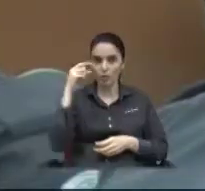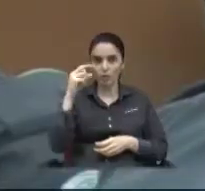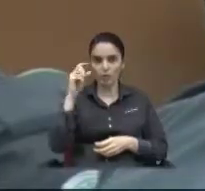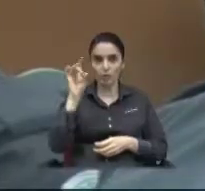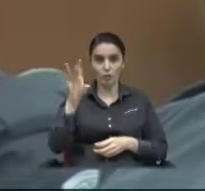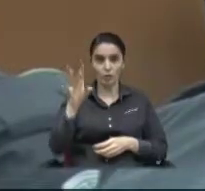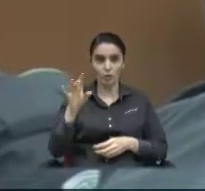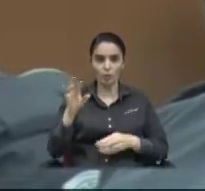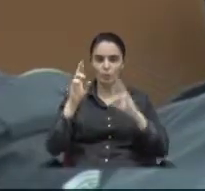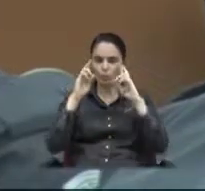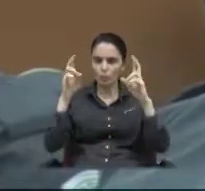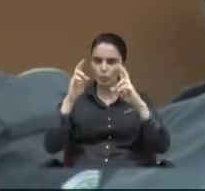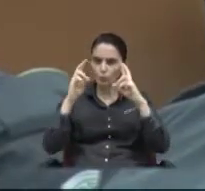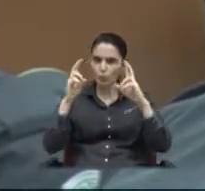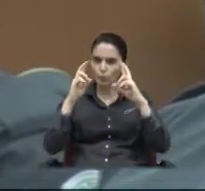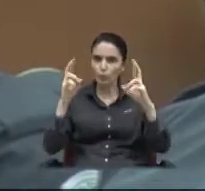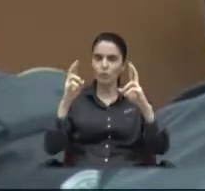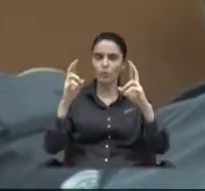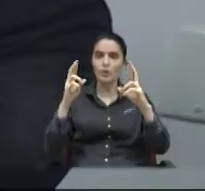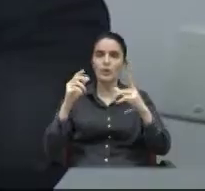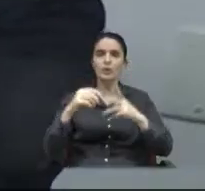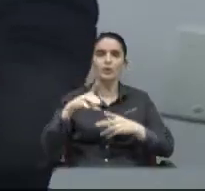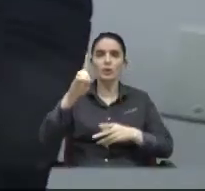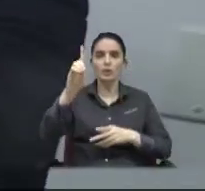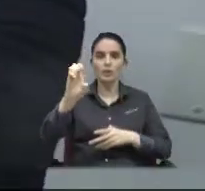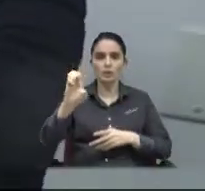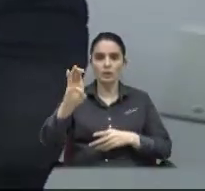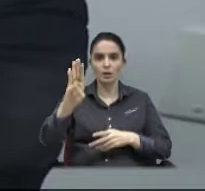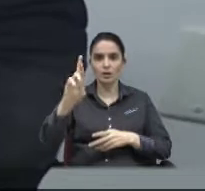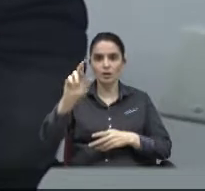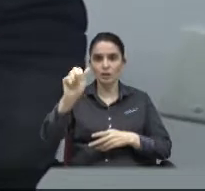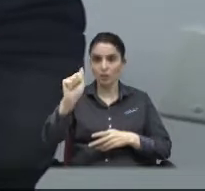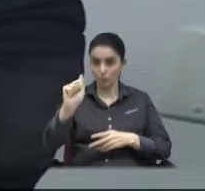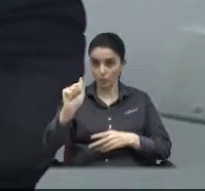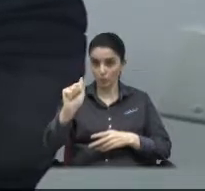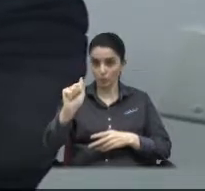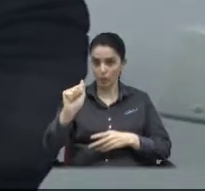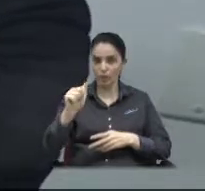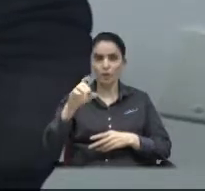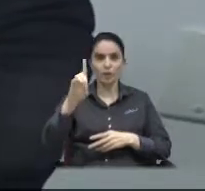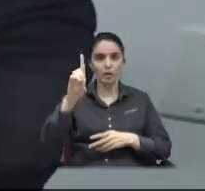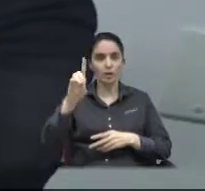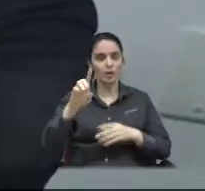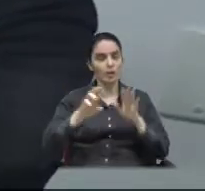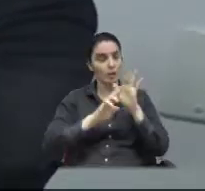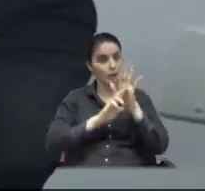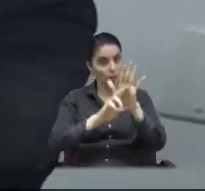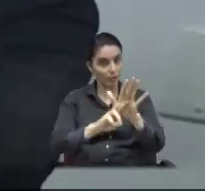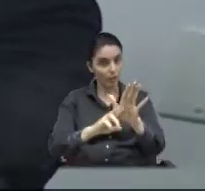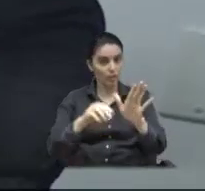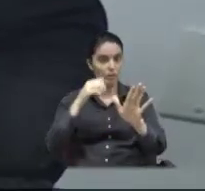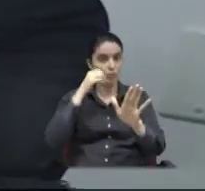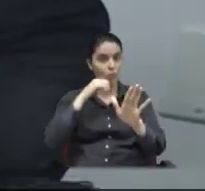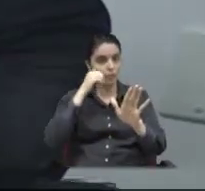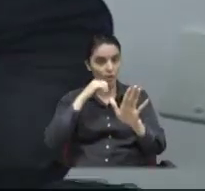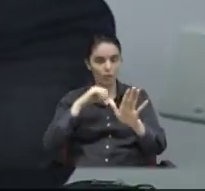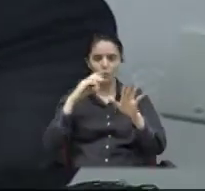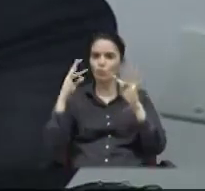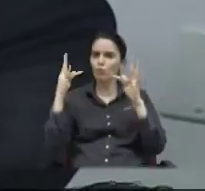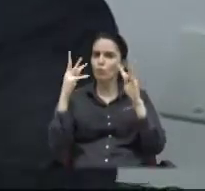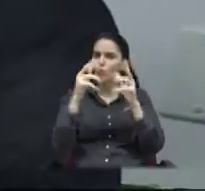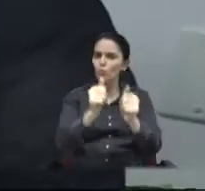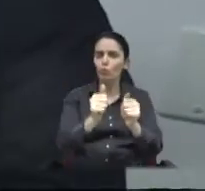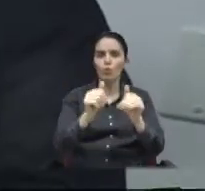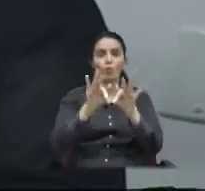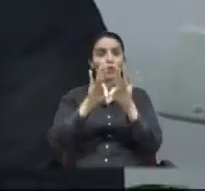uma mulher que apresenta à polícia mas também os homens da polícia militar que todos os que são uma família